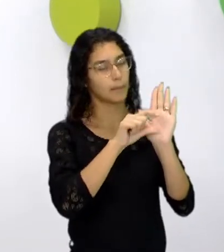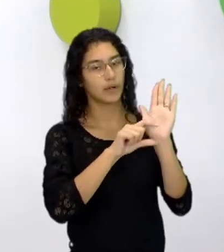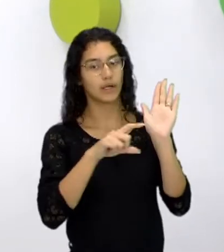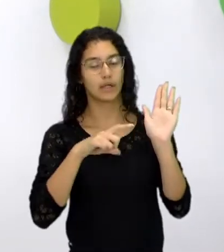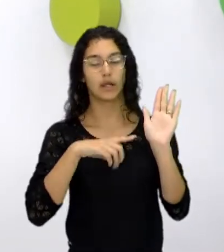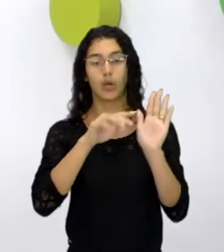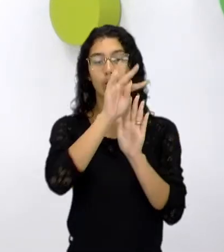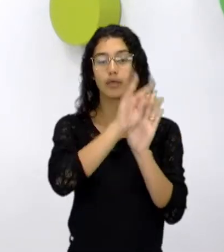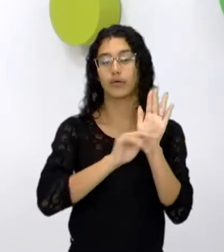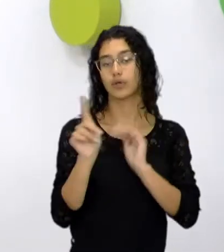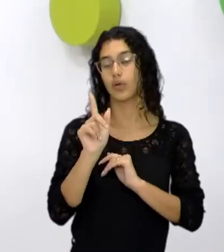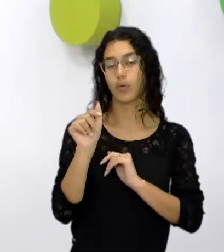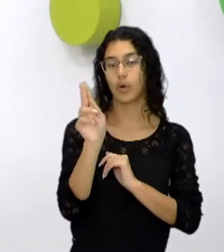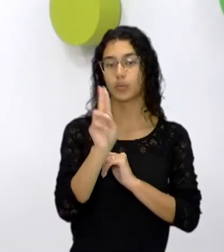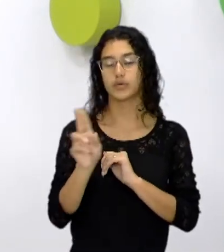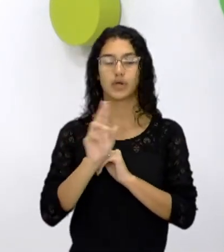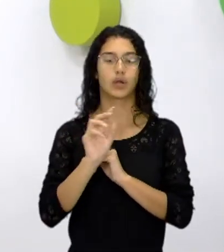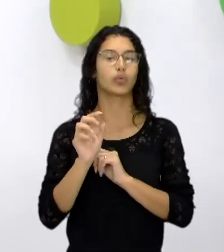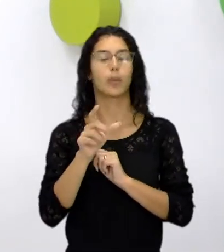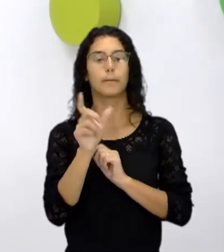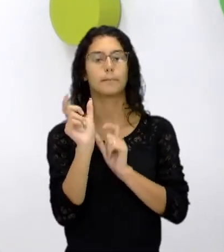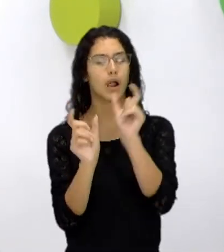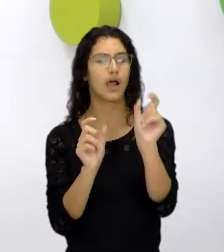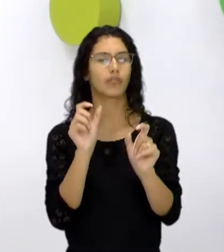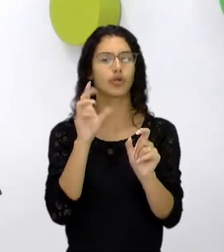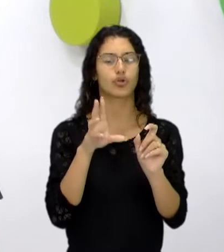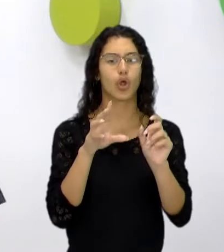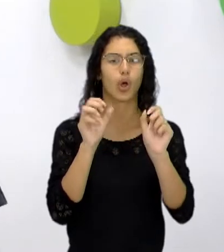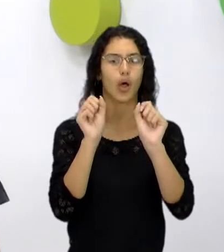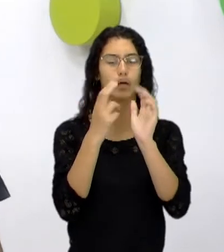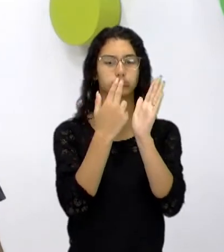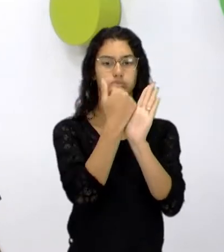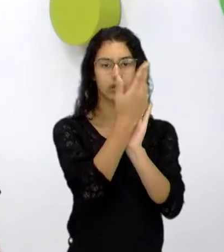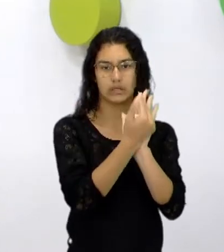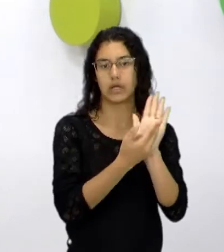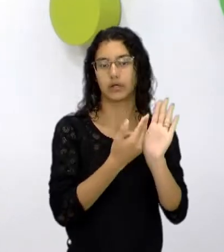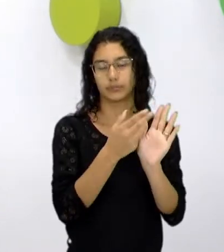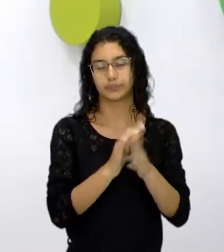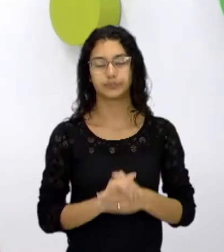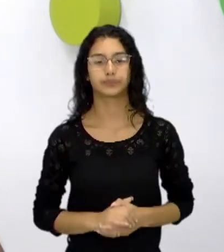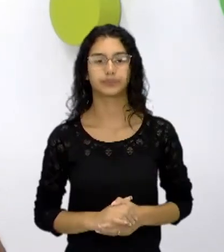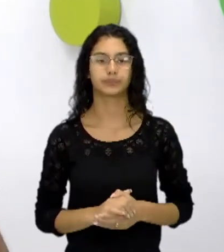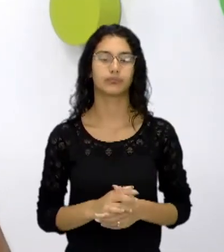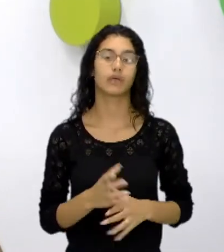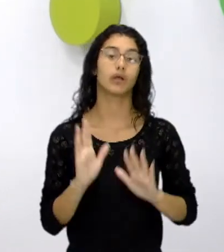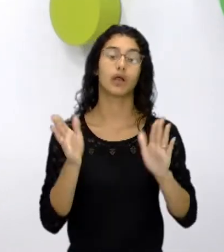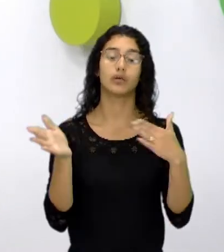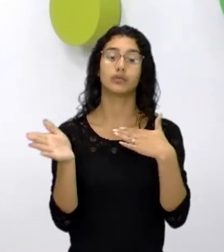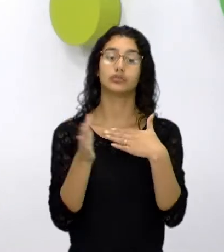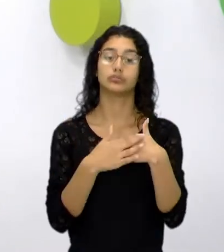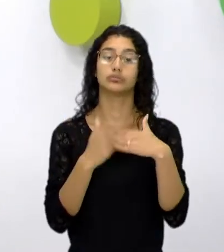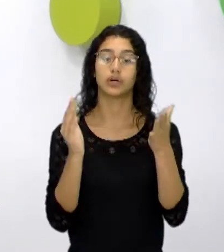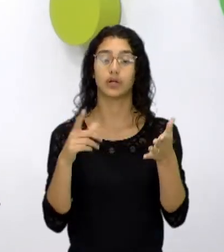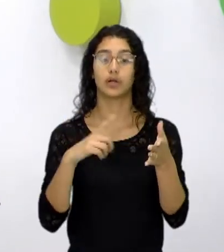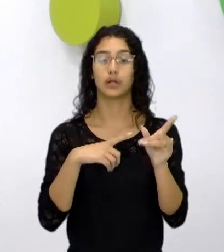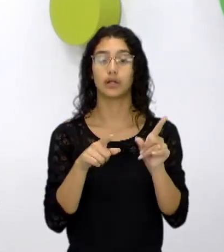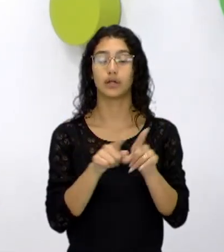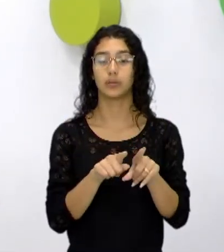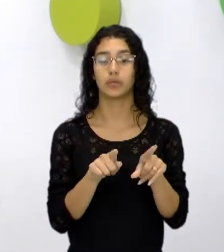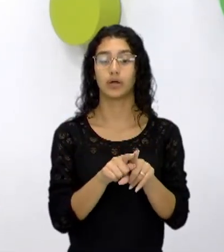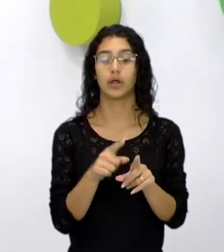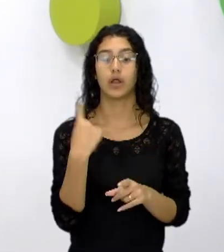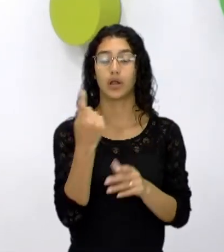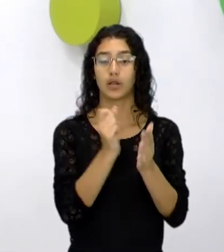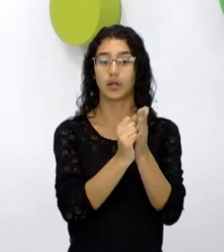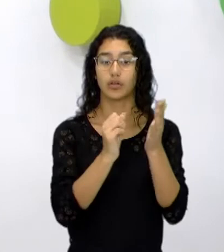são usadas palavras, né, os textos das imagens, como os cartoons e as charges. E aí a gente agora fechando a